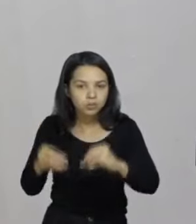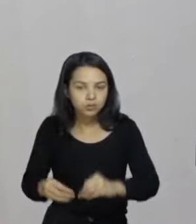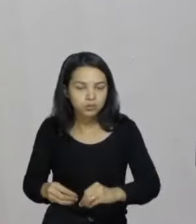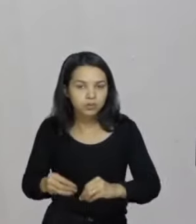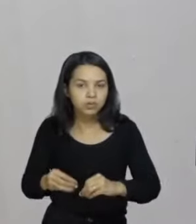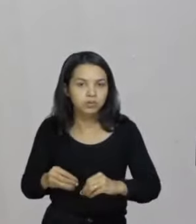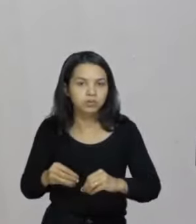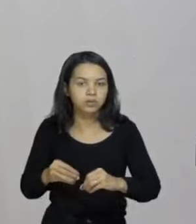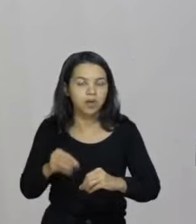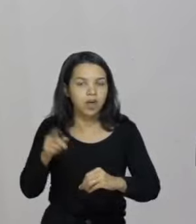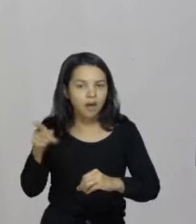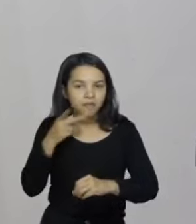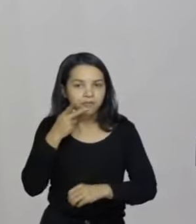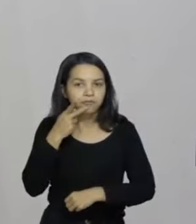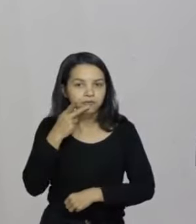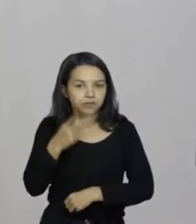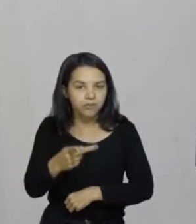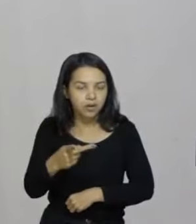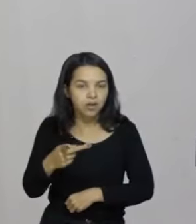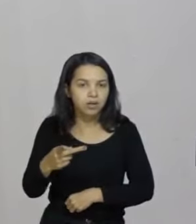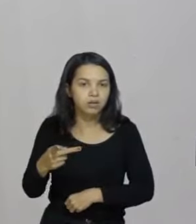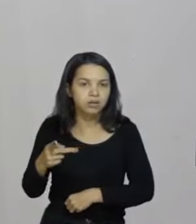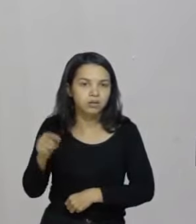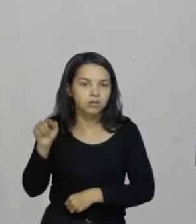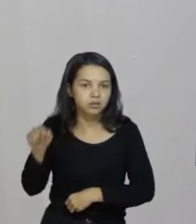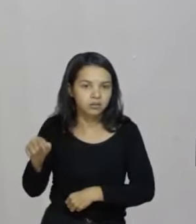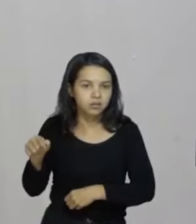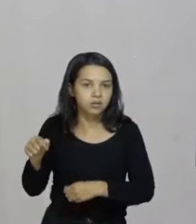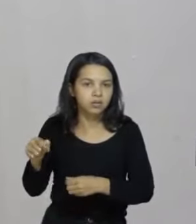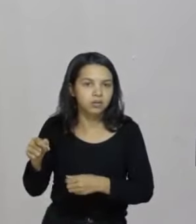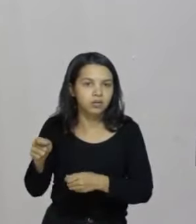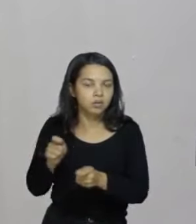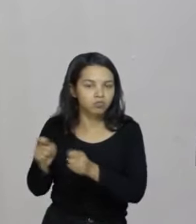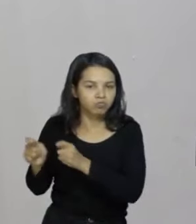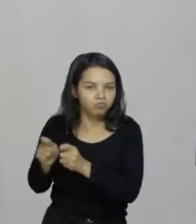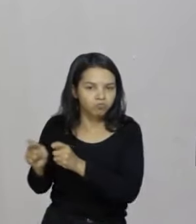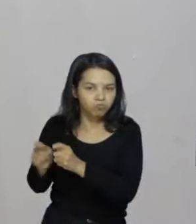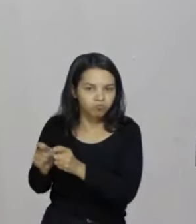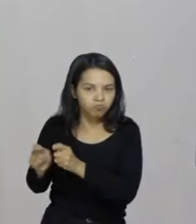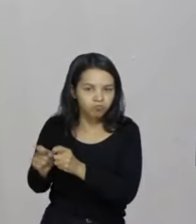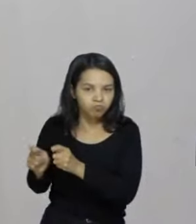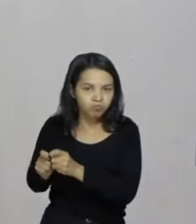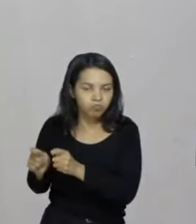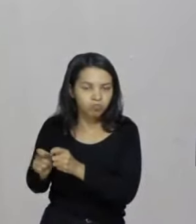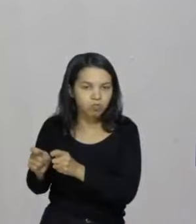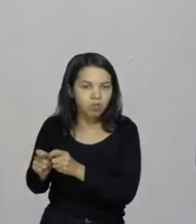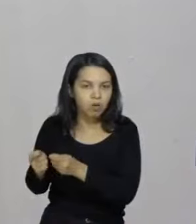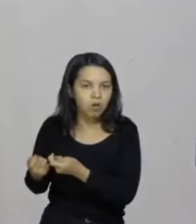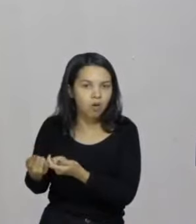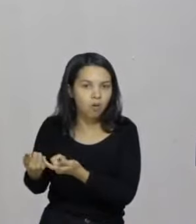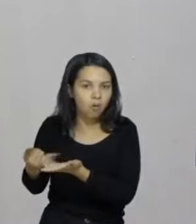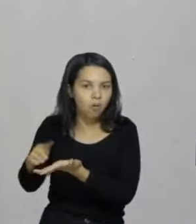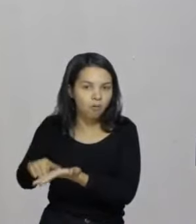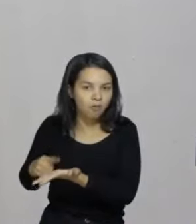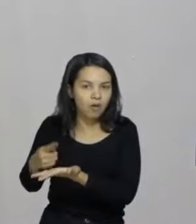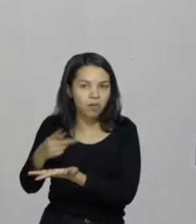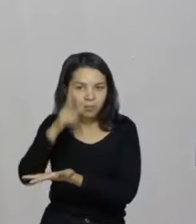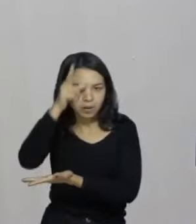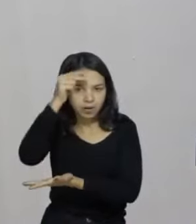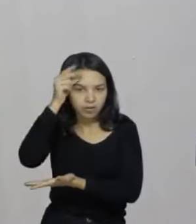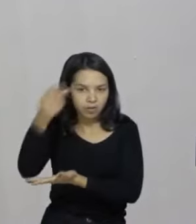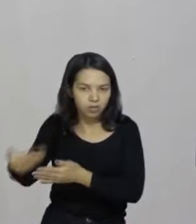aquilo que estava represado pelos convênios que os prefeitos batiam aqui na nossas portas